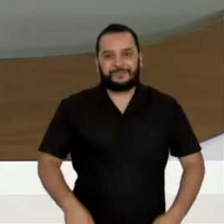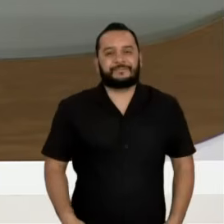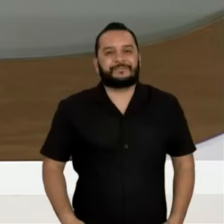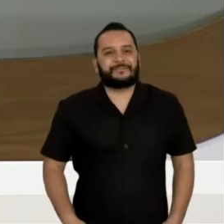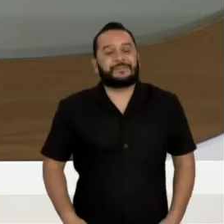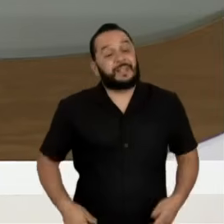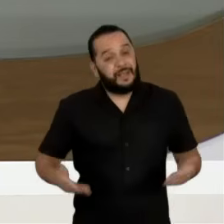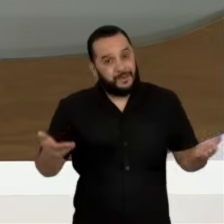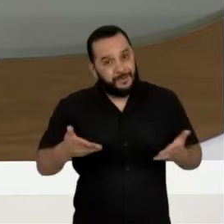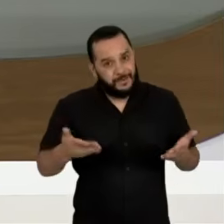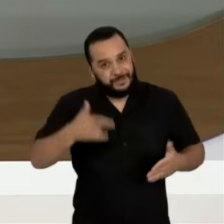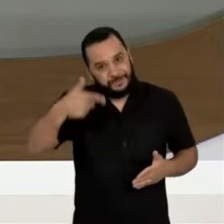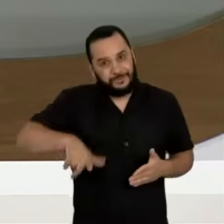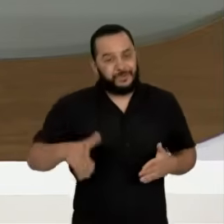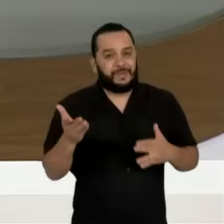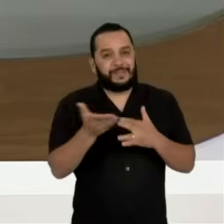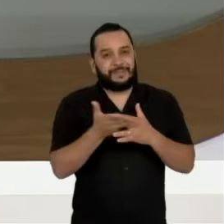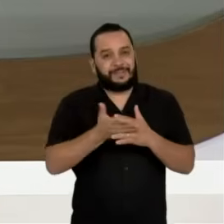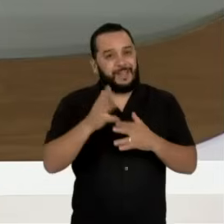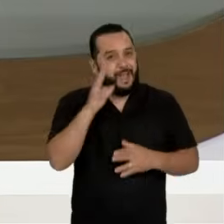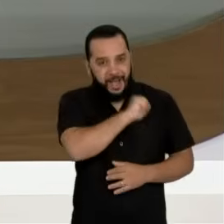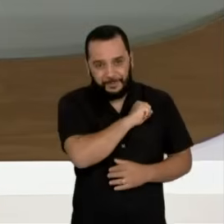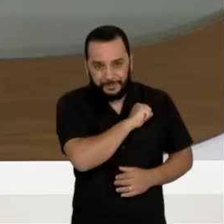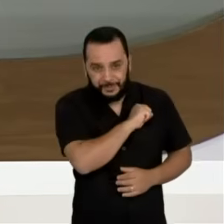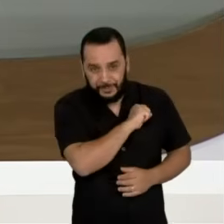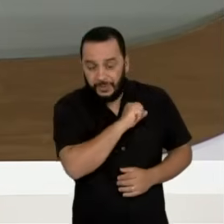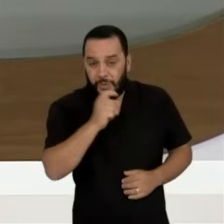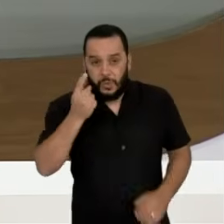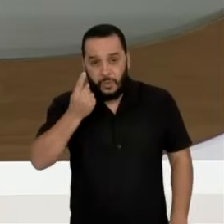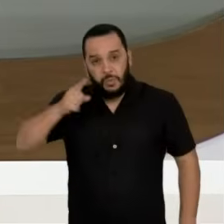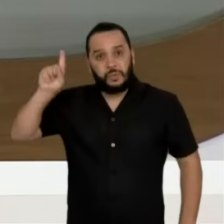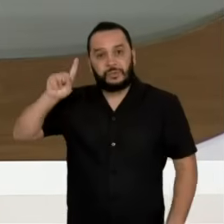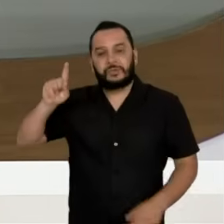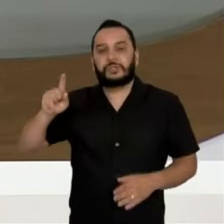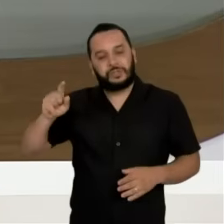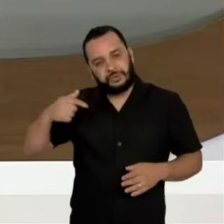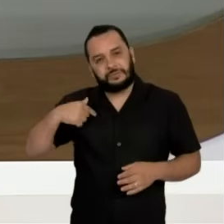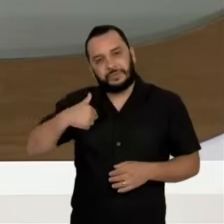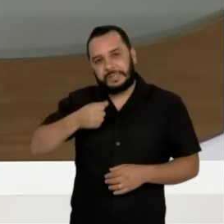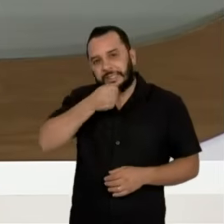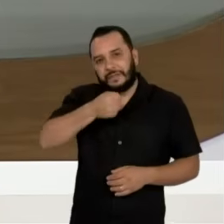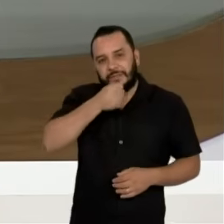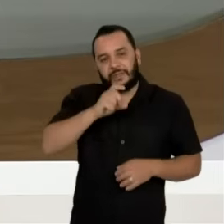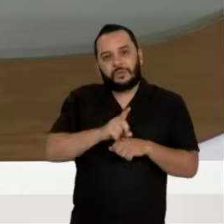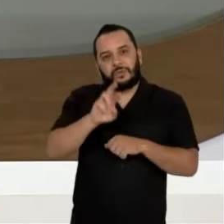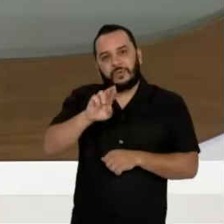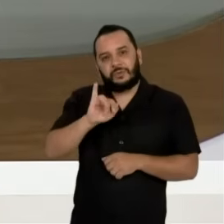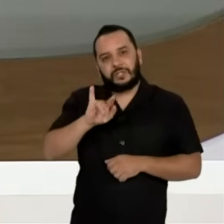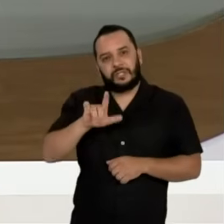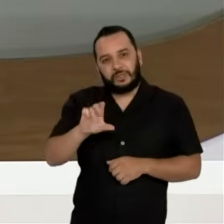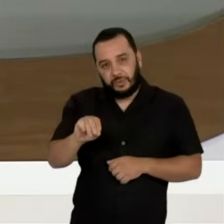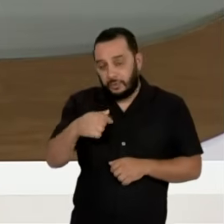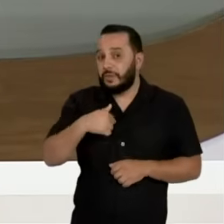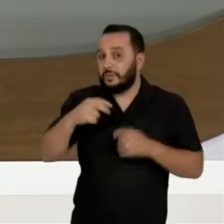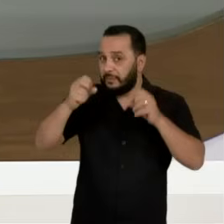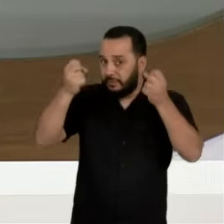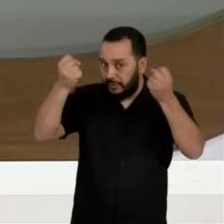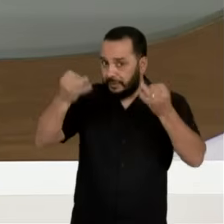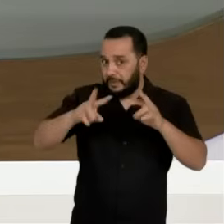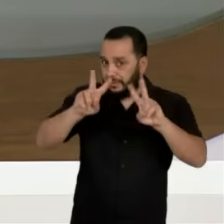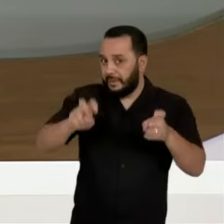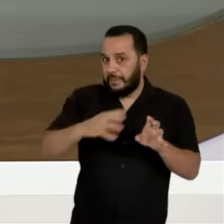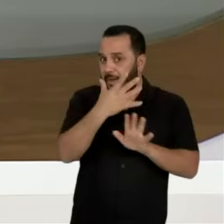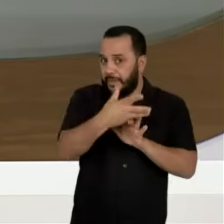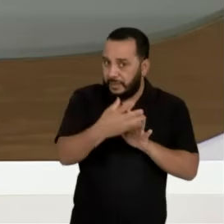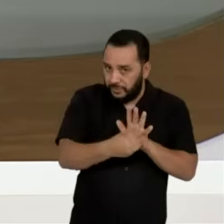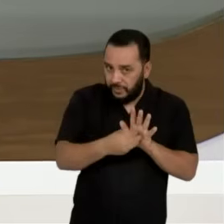aí a gente vai fazer mais um rapidíssimo intervalo, nosso último bloco de entrevista com o doutor Eugênio. A gente está falando de Amazônia, a gente está